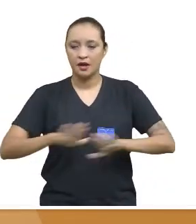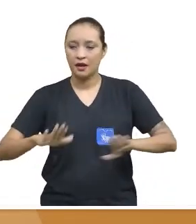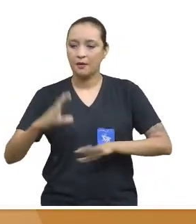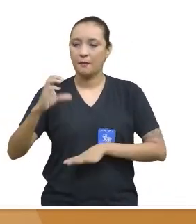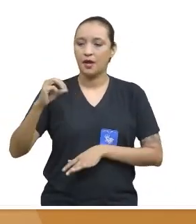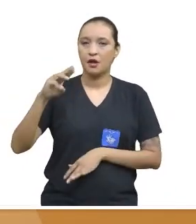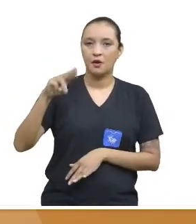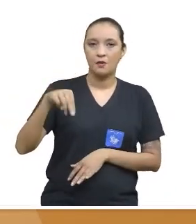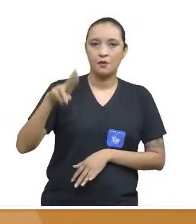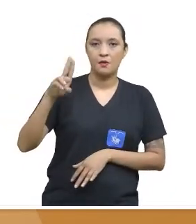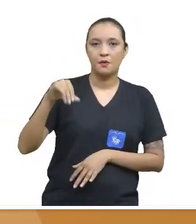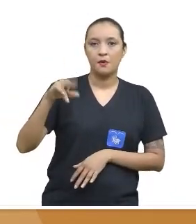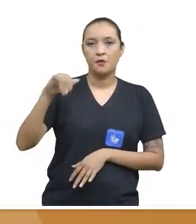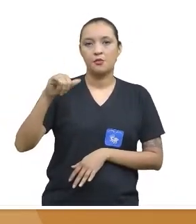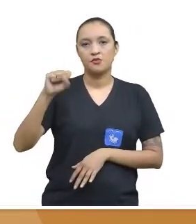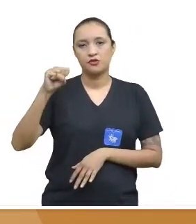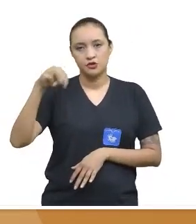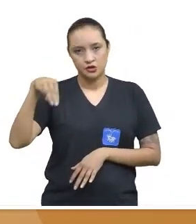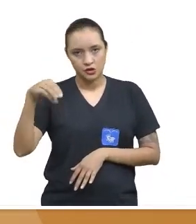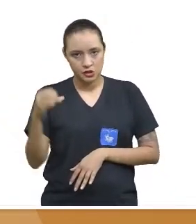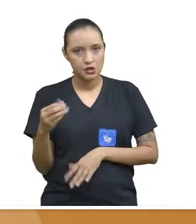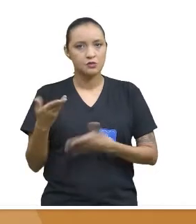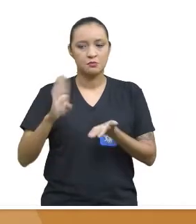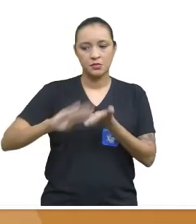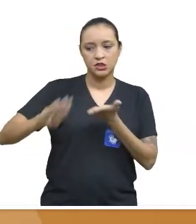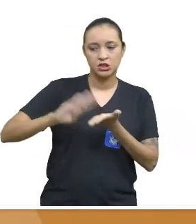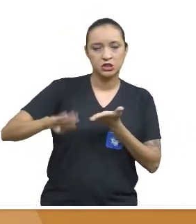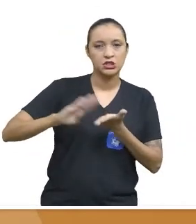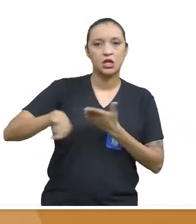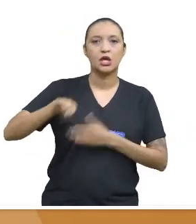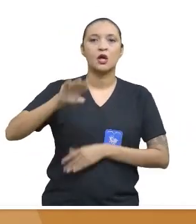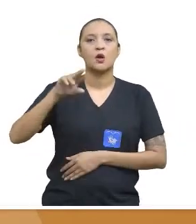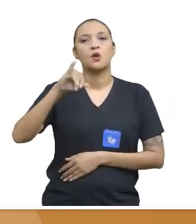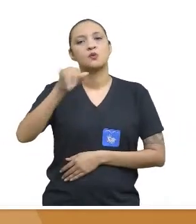para destituir João Goulart do poder,